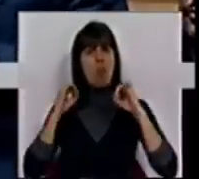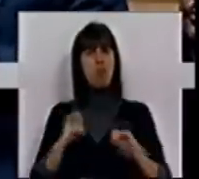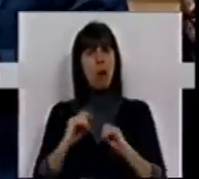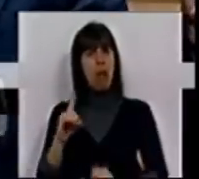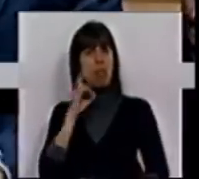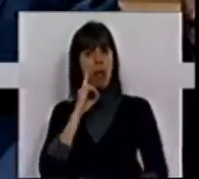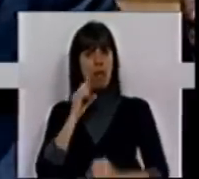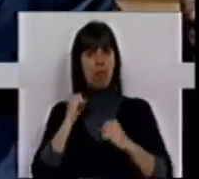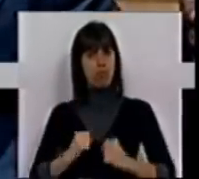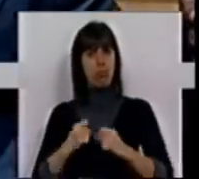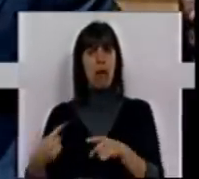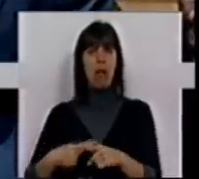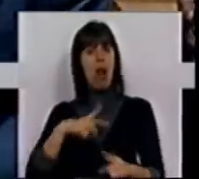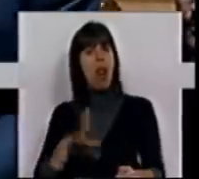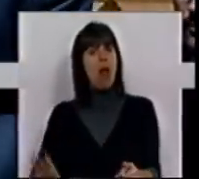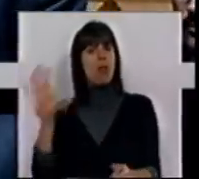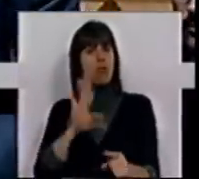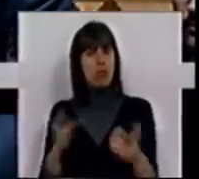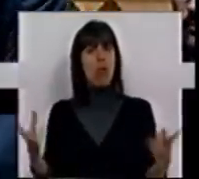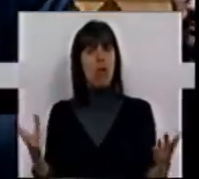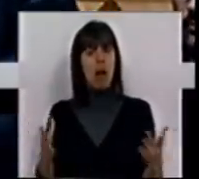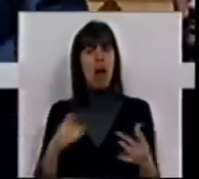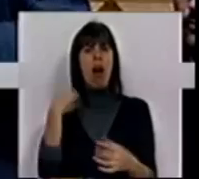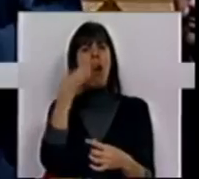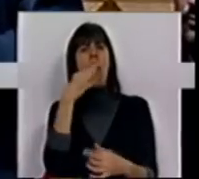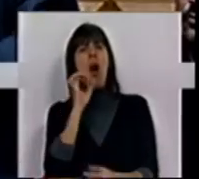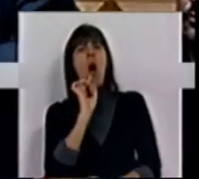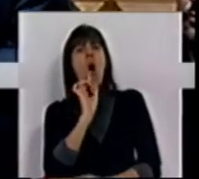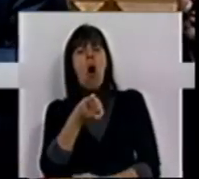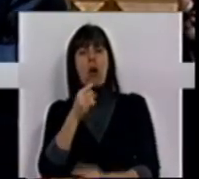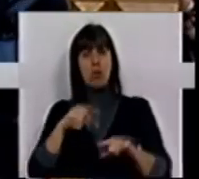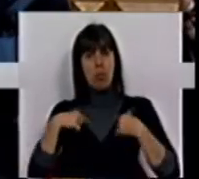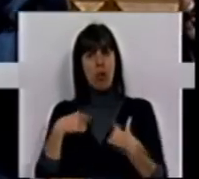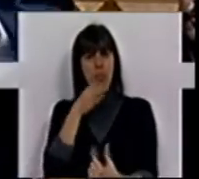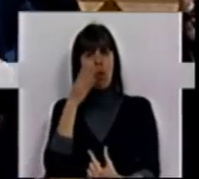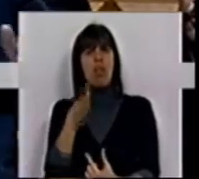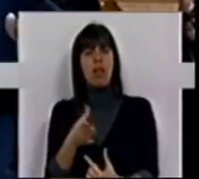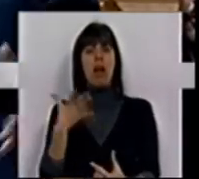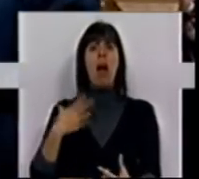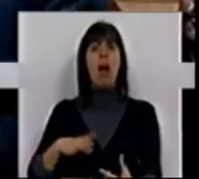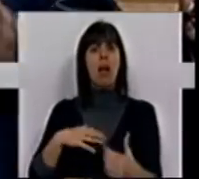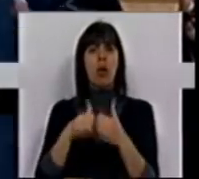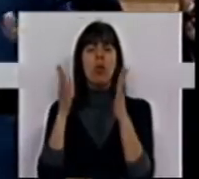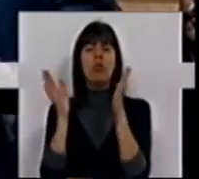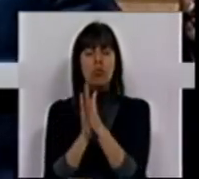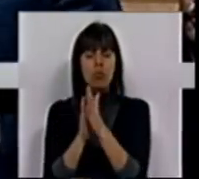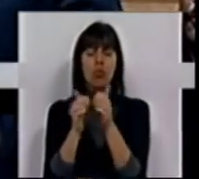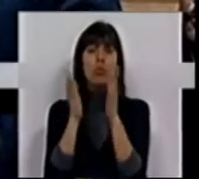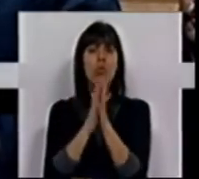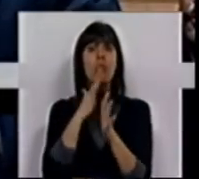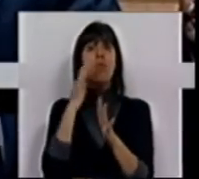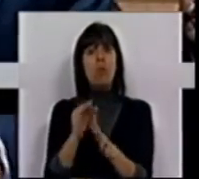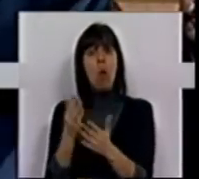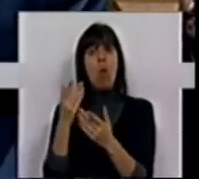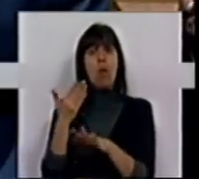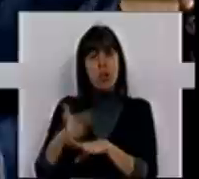palha para defender o interesse nacional? Que credibilidade pode ter a afirmação quando pretende entregar tudo, mesmo tudo,